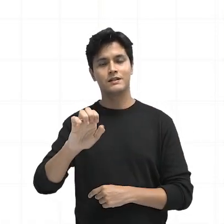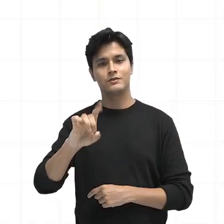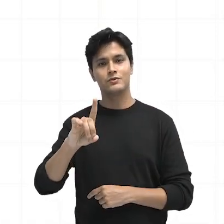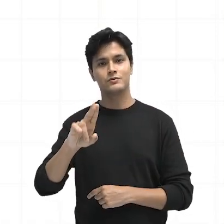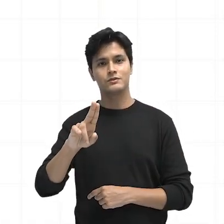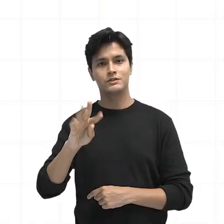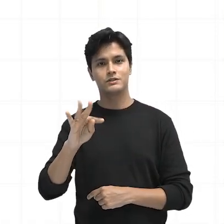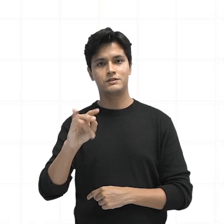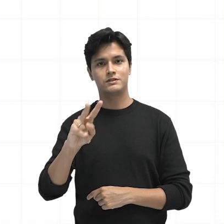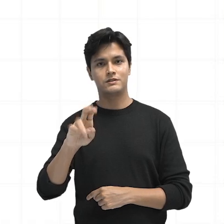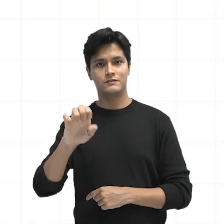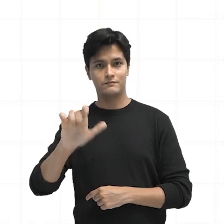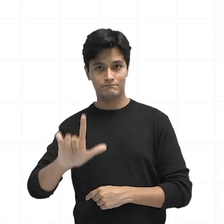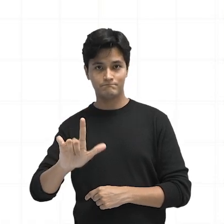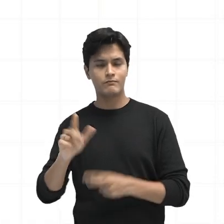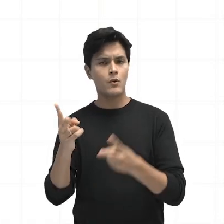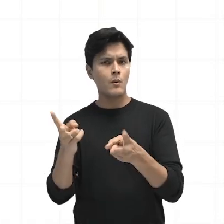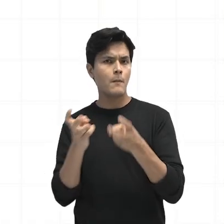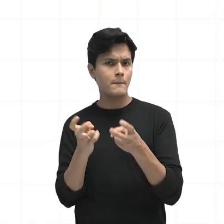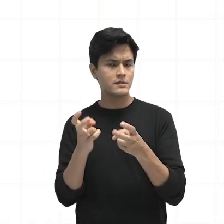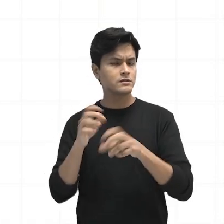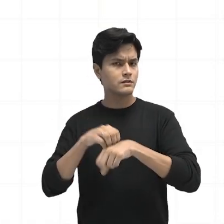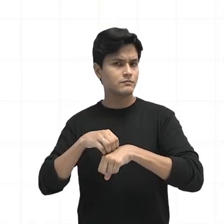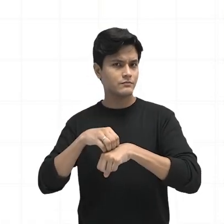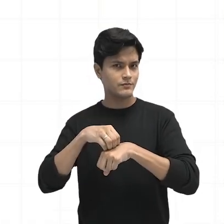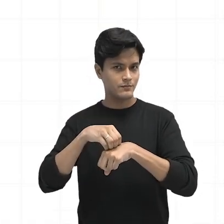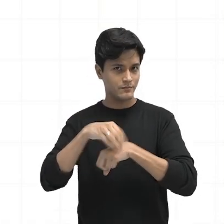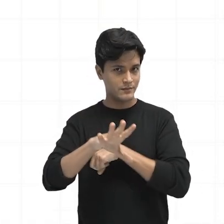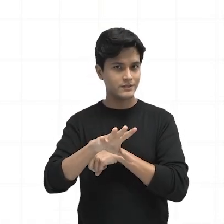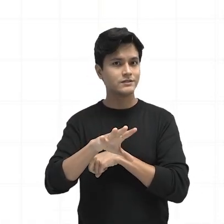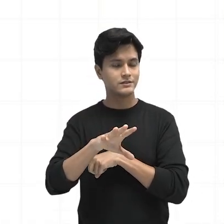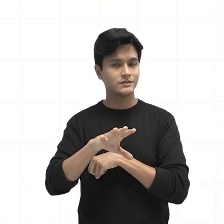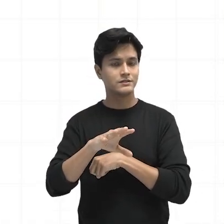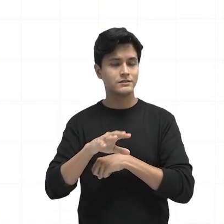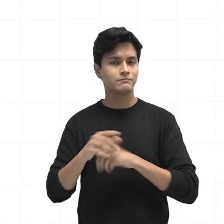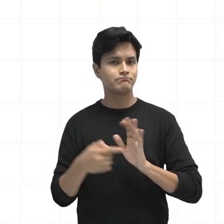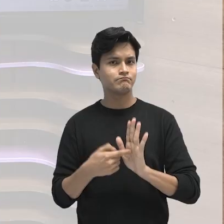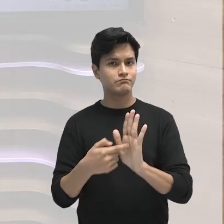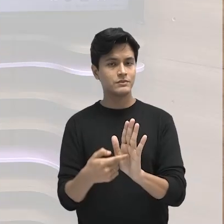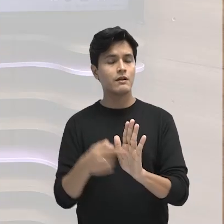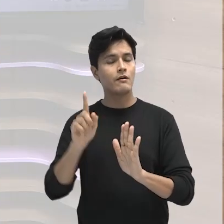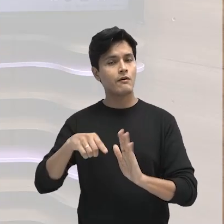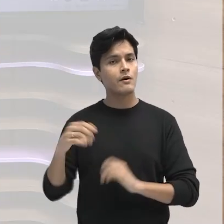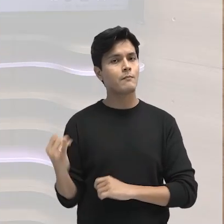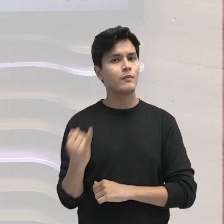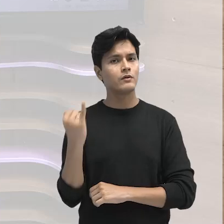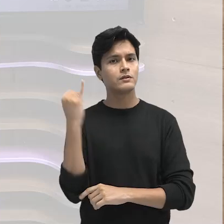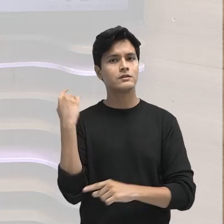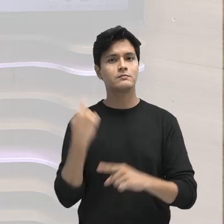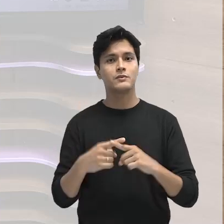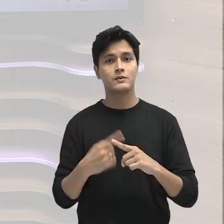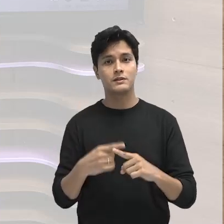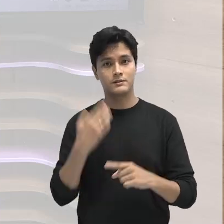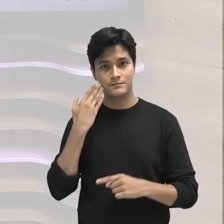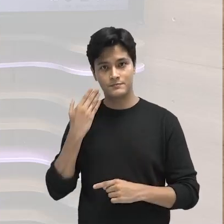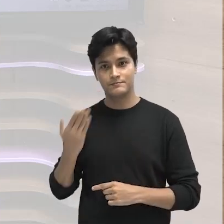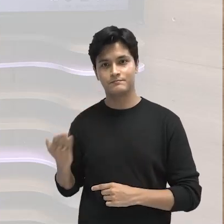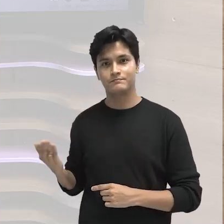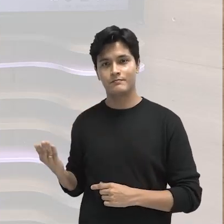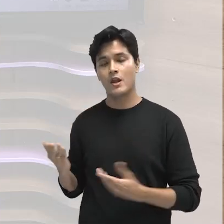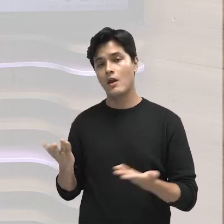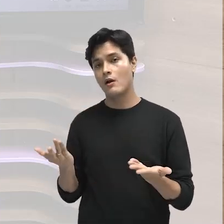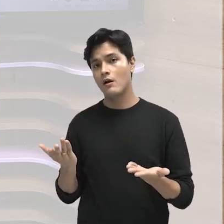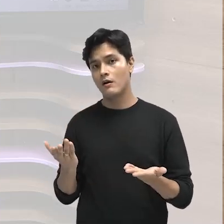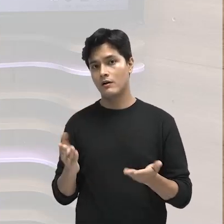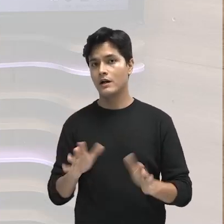pessoal. Reparem que essa dica aqui que eu acabei de lhes mostrar, ela é muito importante justamente por quê? Porque em